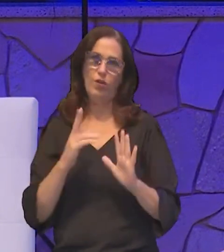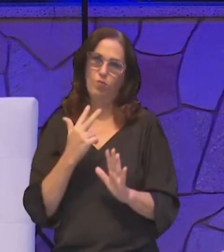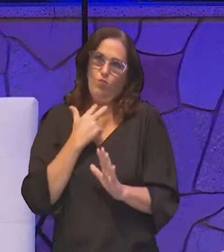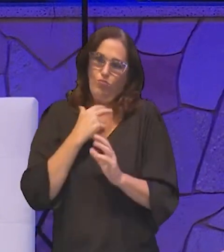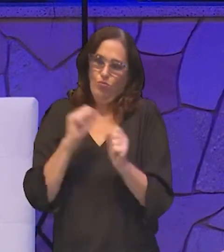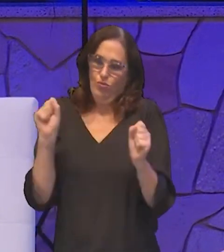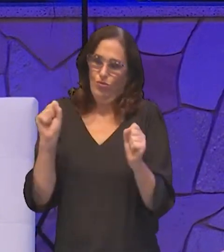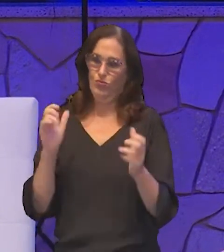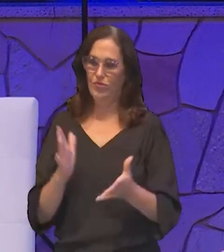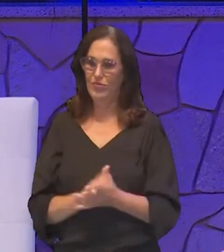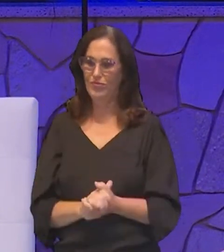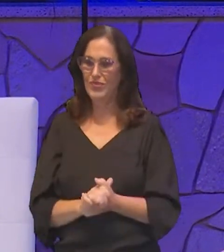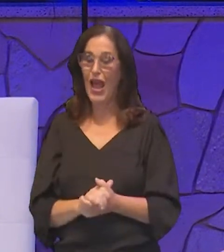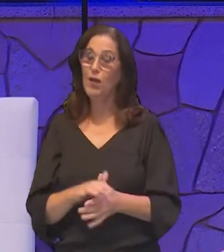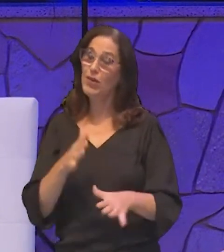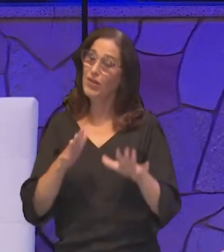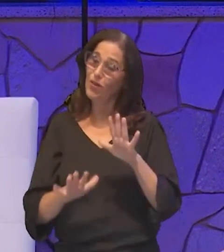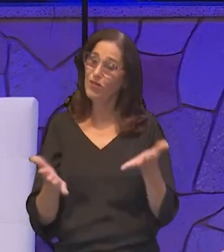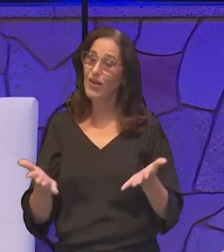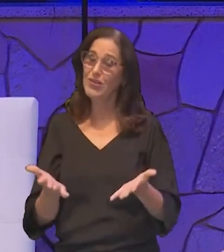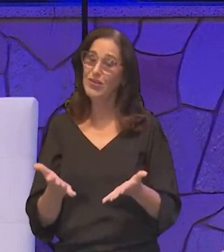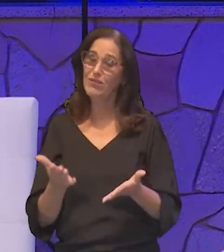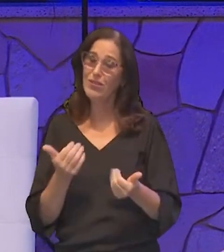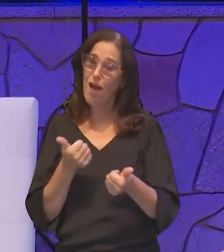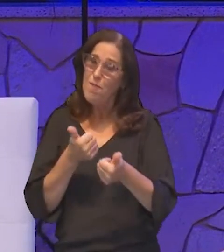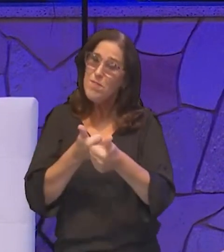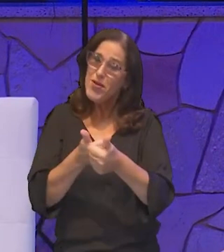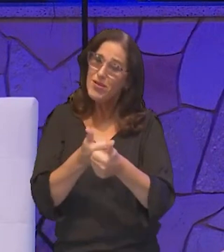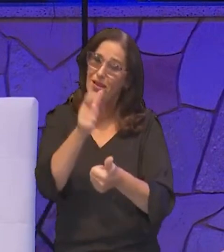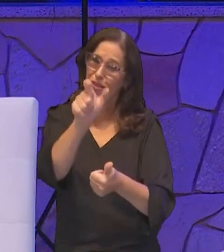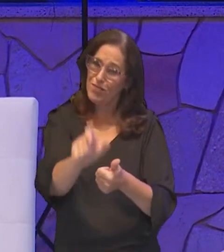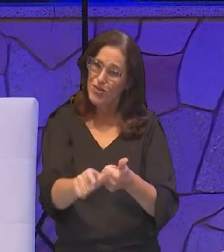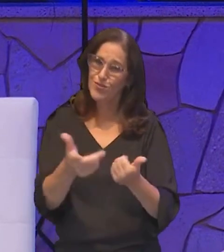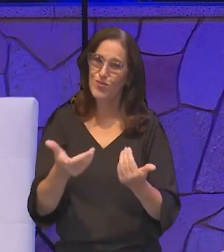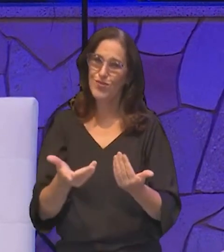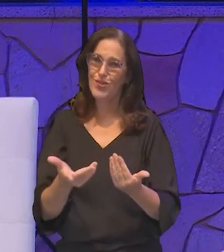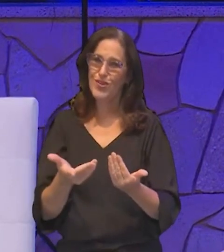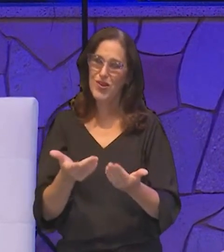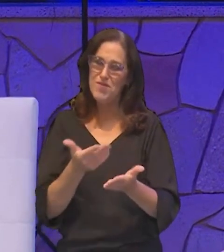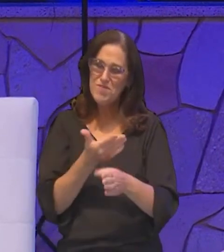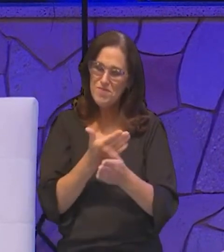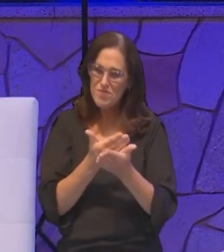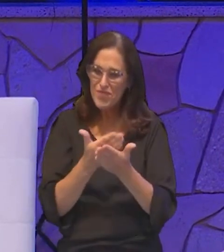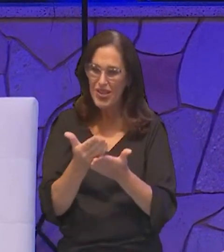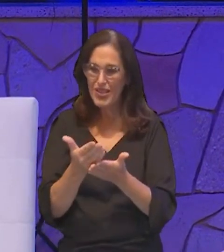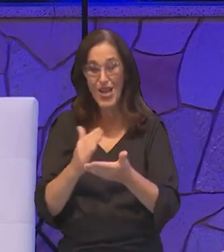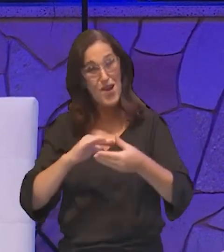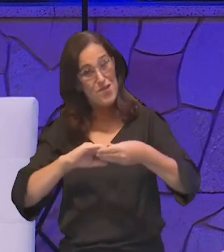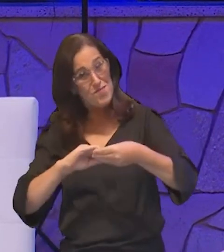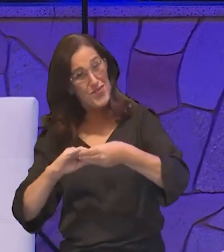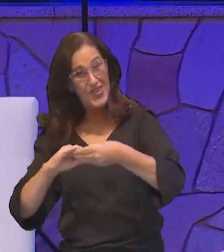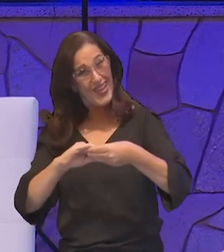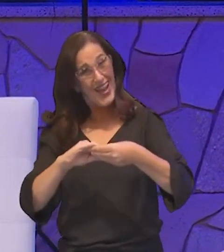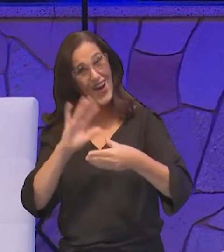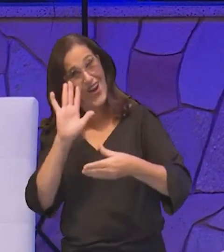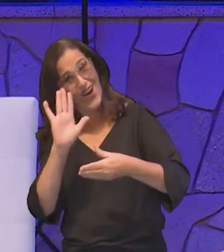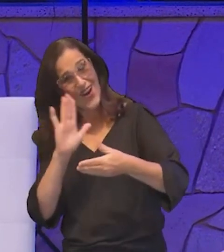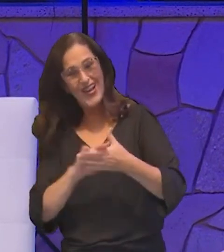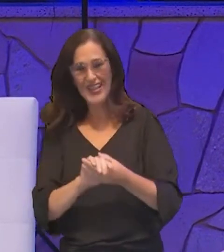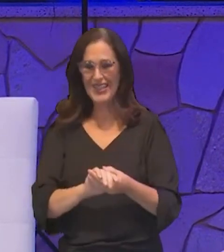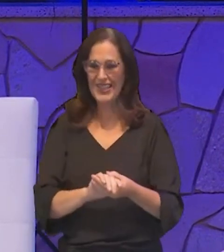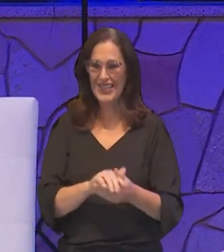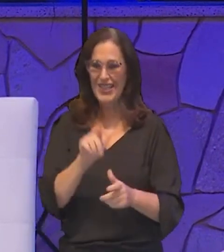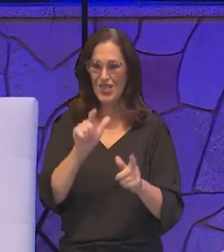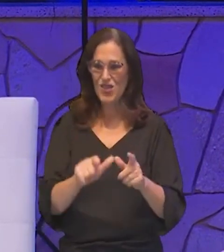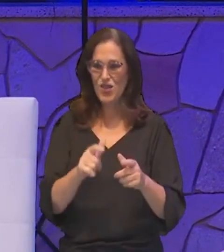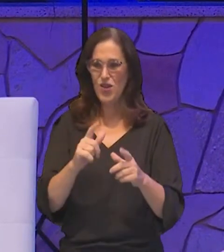pessoa, mas talvez você vai se aproximar dessa pessoa, começar a cumprimentar. Algumas pessoas dizem